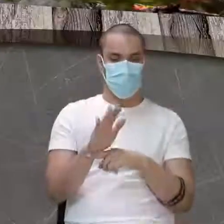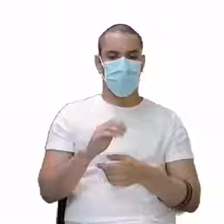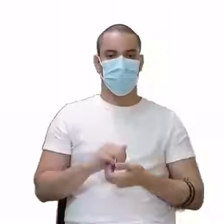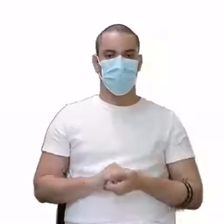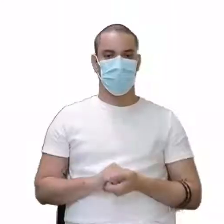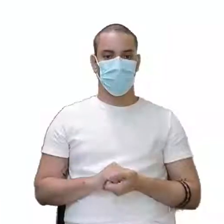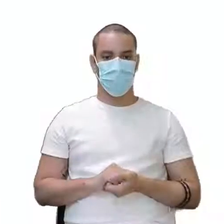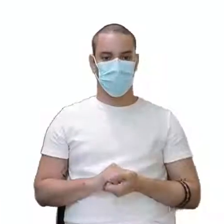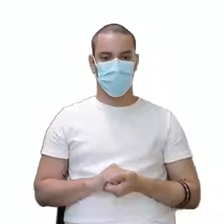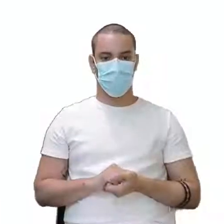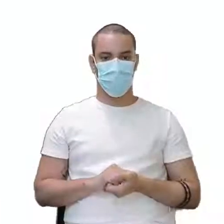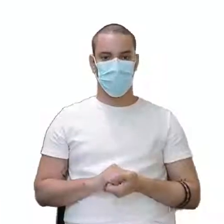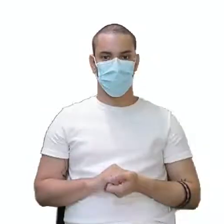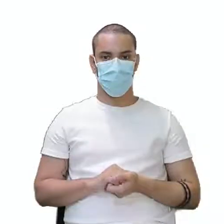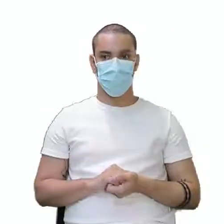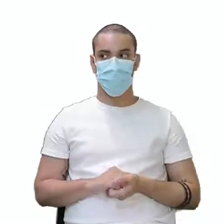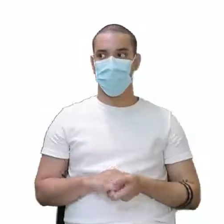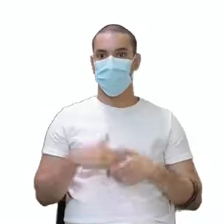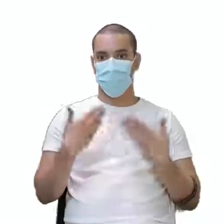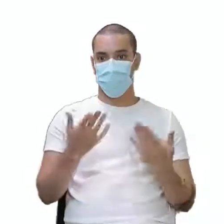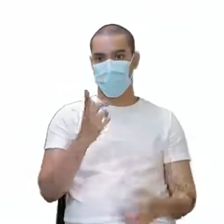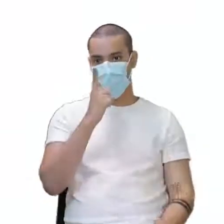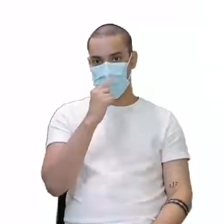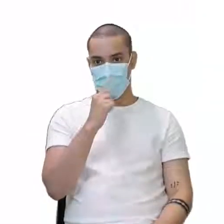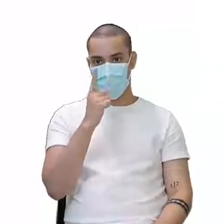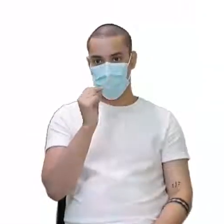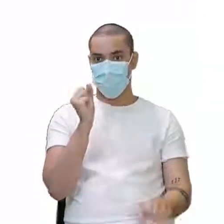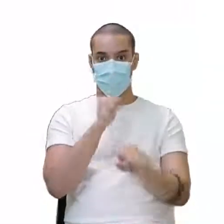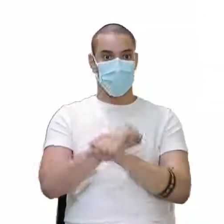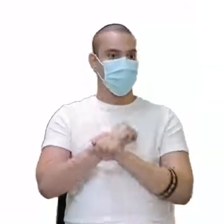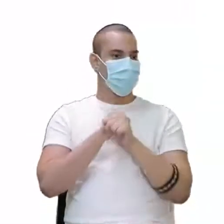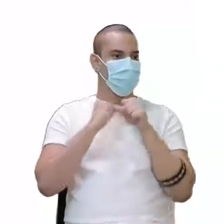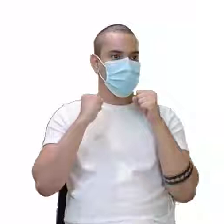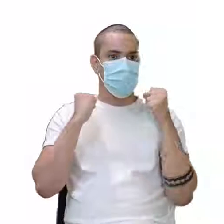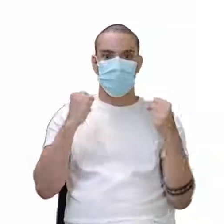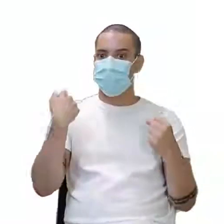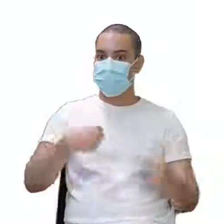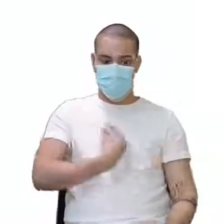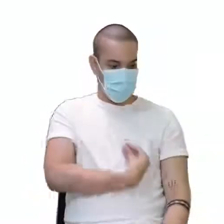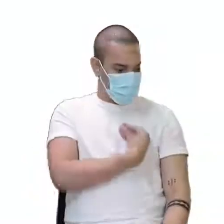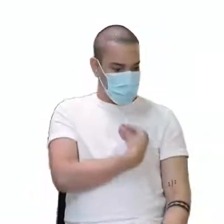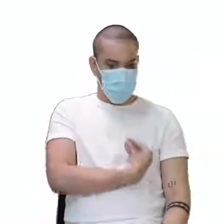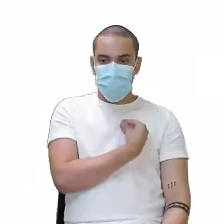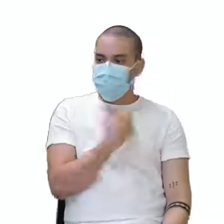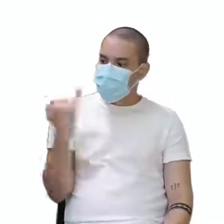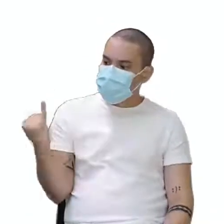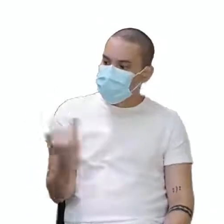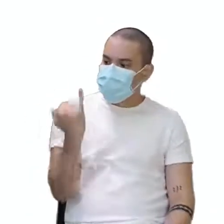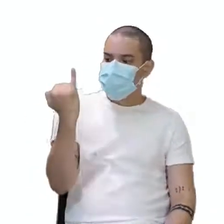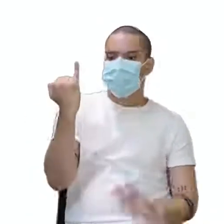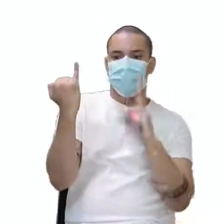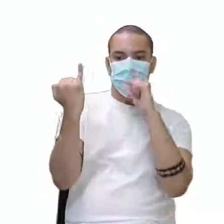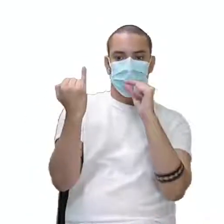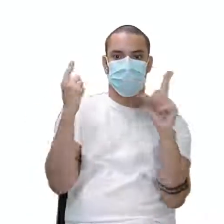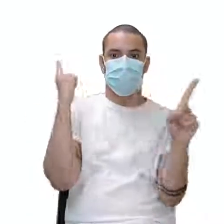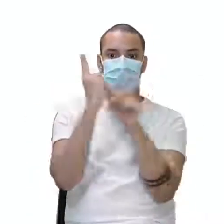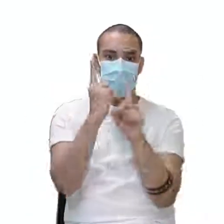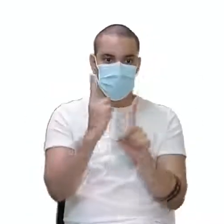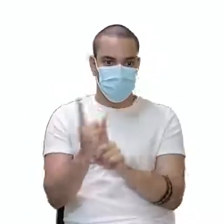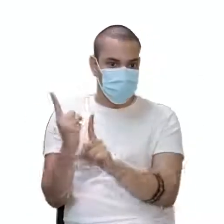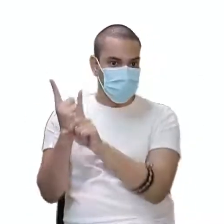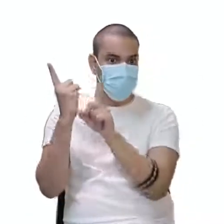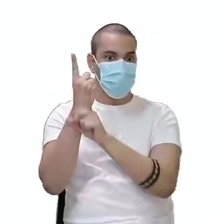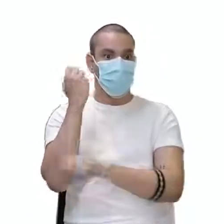quadro, então. A água, ela é indispensável para a manutenção da vida. E ela é encontrada na